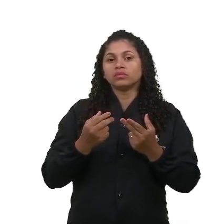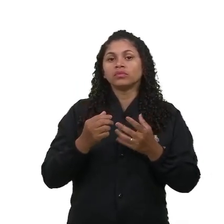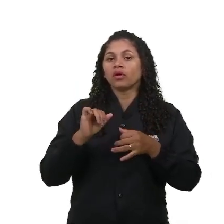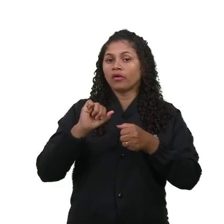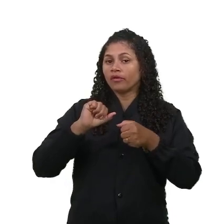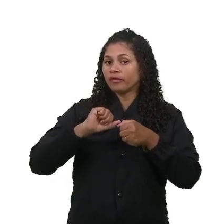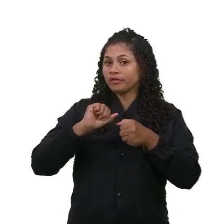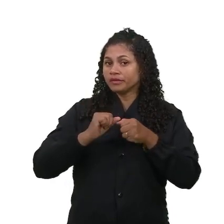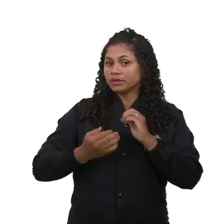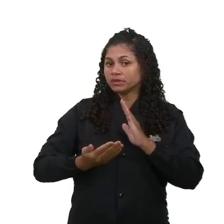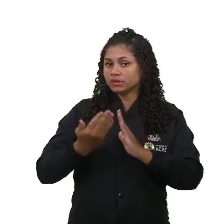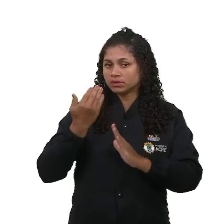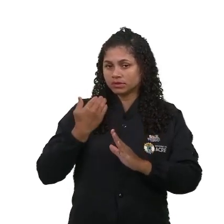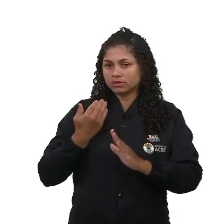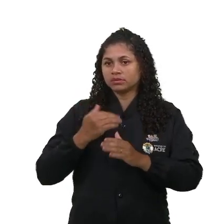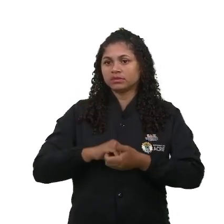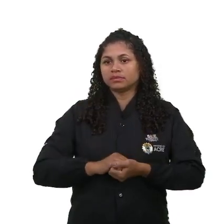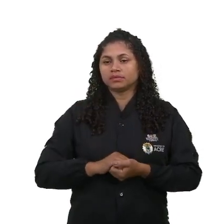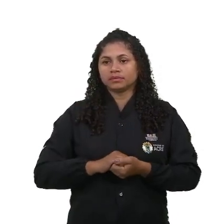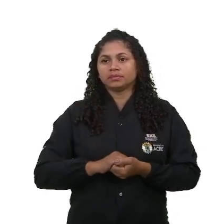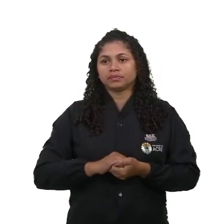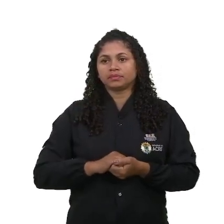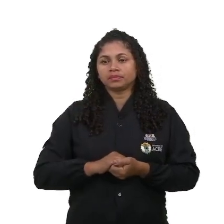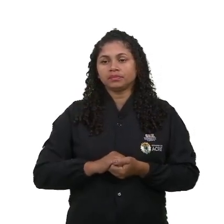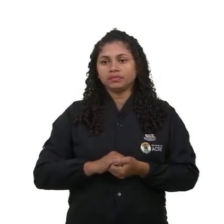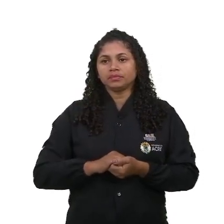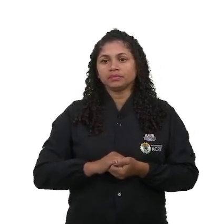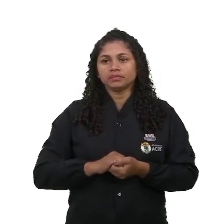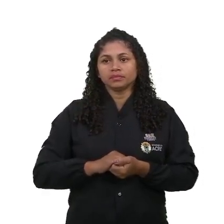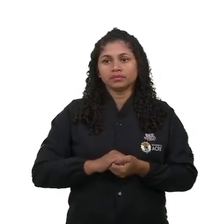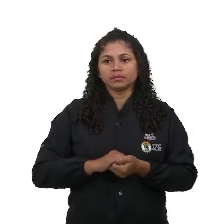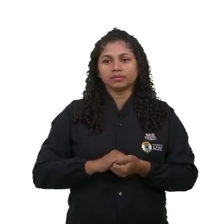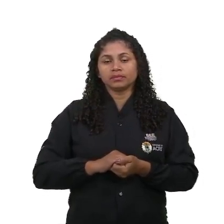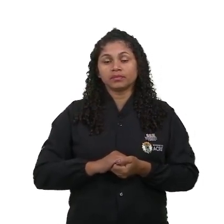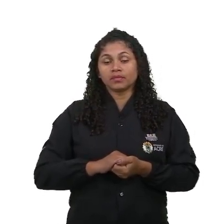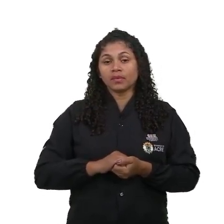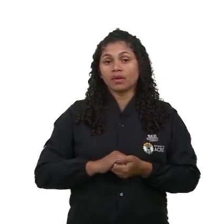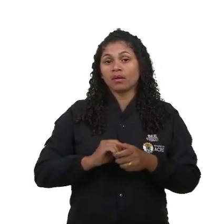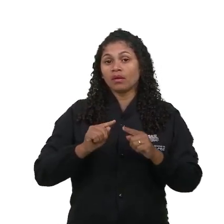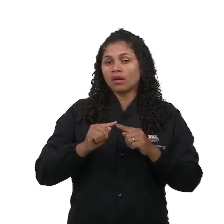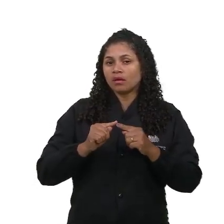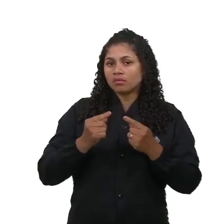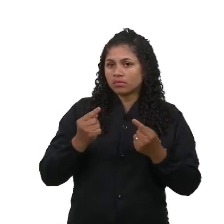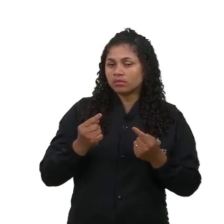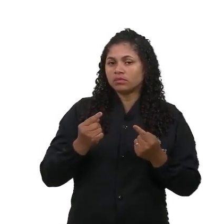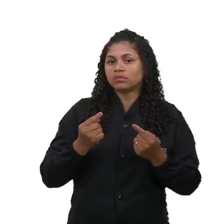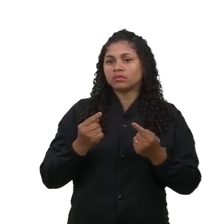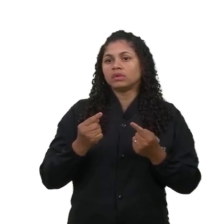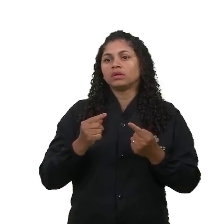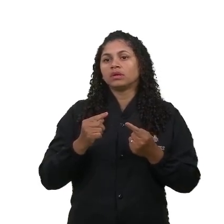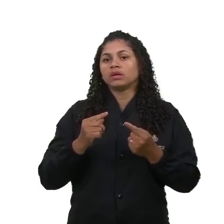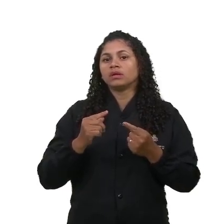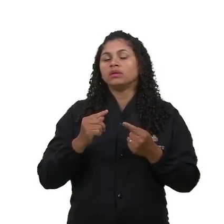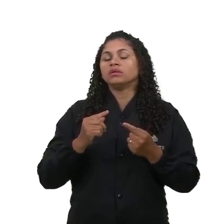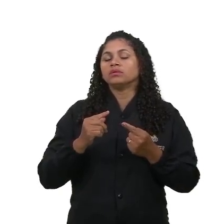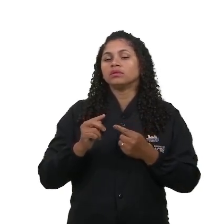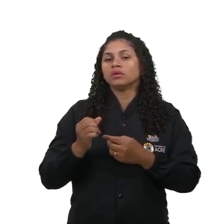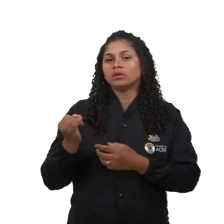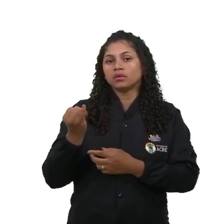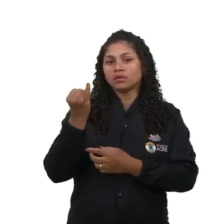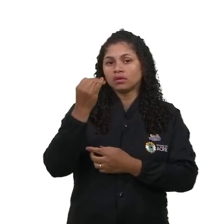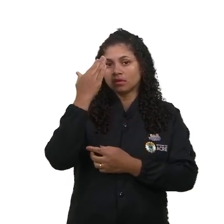a identificação do vetor AB, fazendo a subtração entre pontos. Mas a ideia é que vetor se adiciona da seguinte